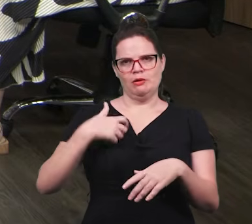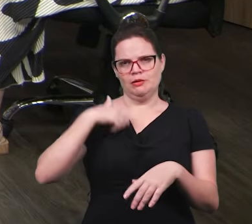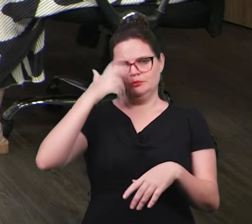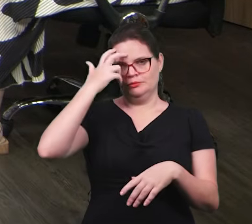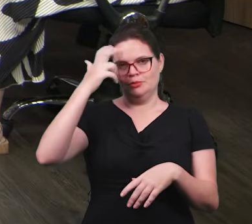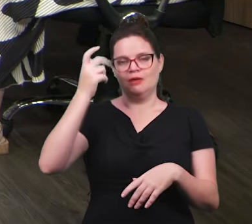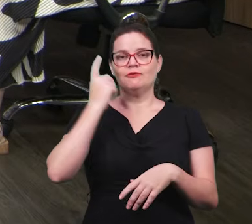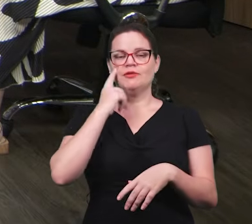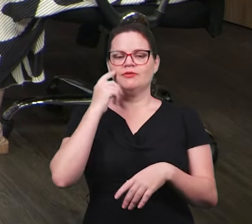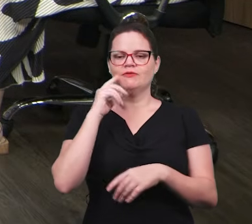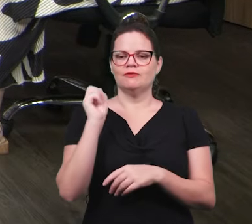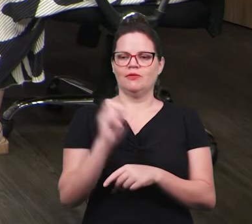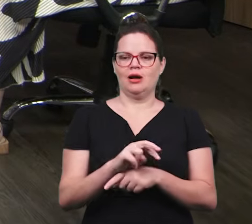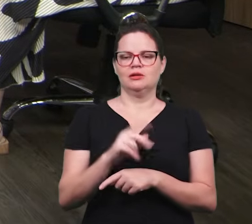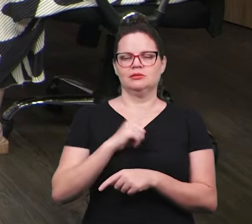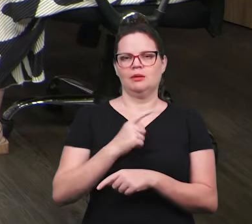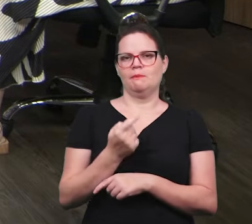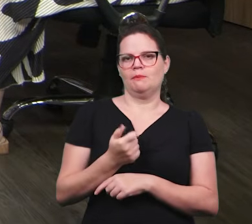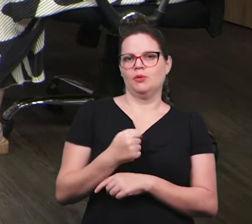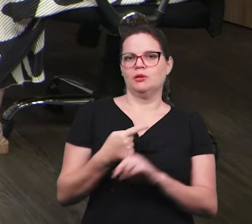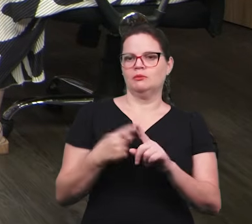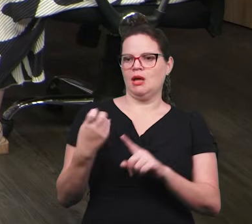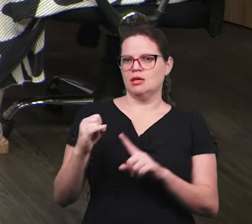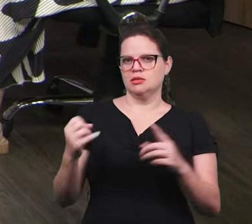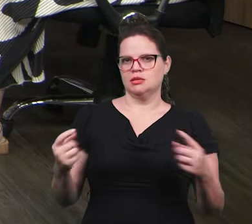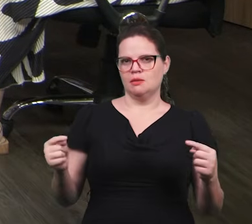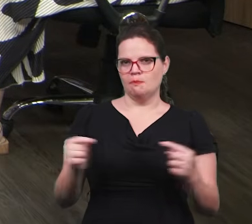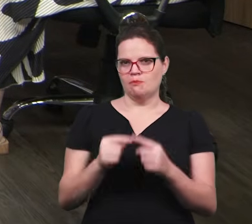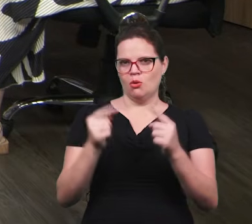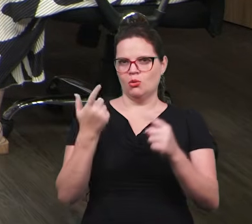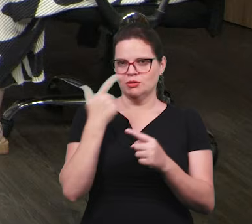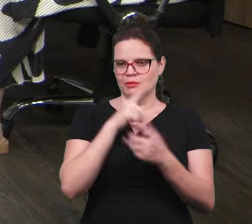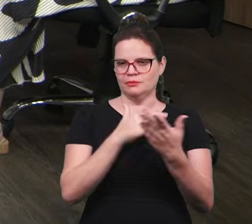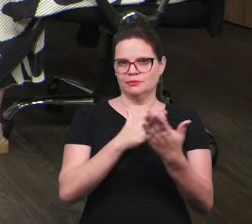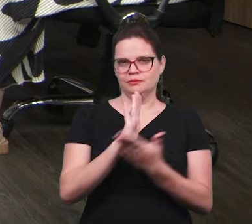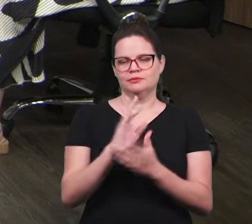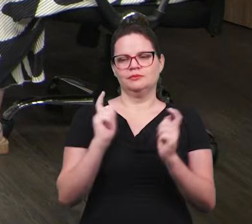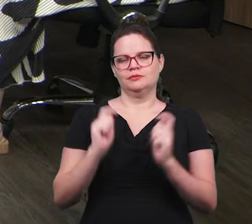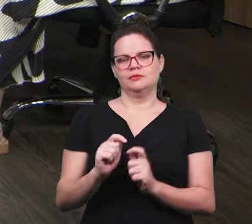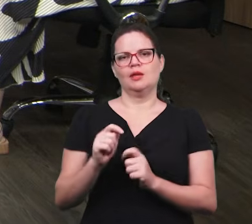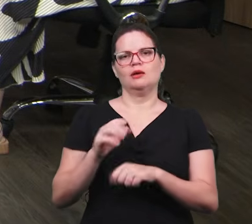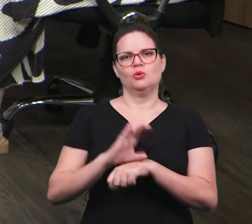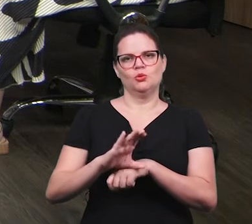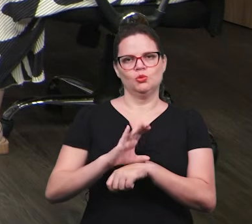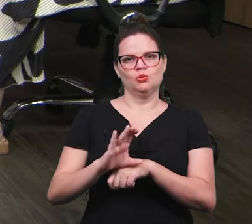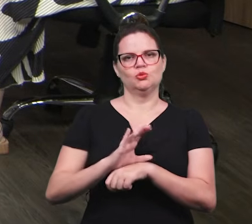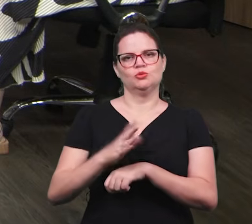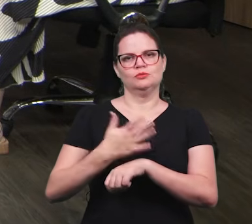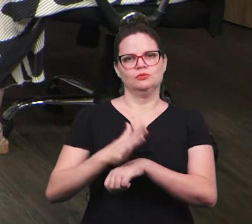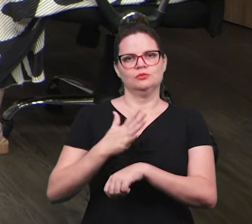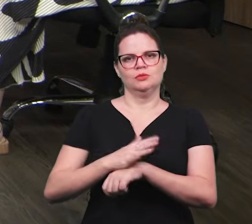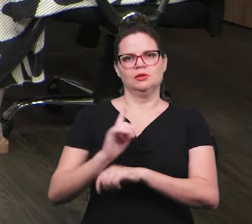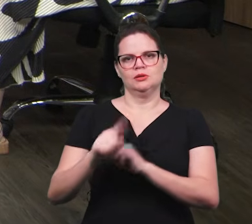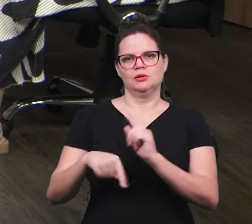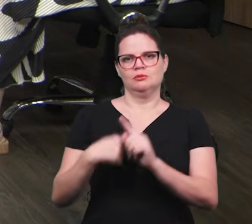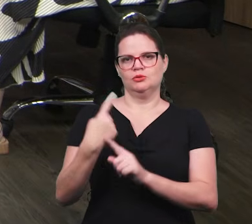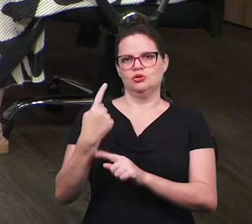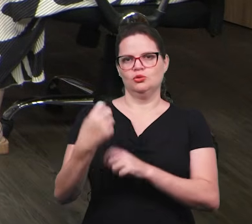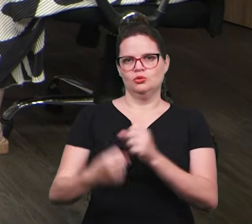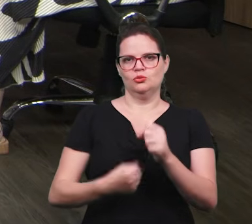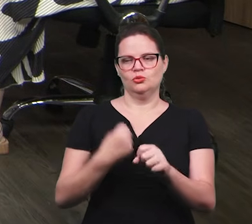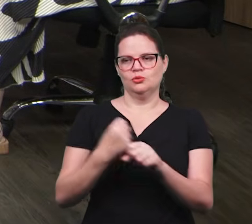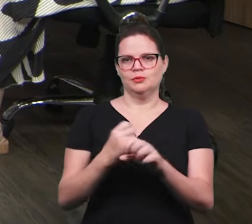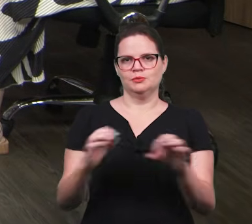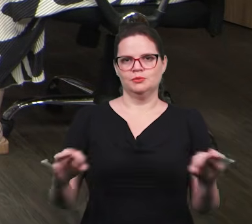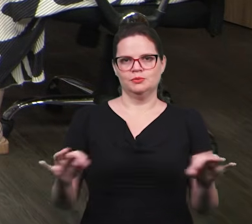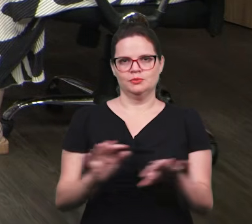são restritas. Então, se qualificando, você pode, então, frequentar esse curso e sair ao final de um ano, em vez de sair apenas como